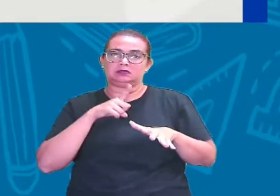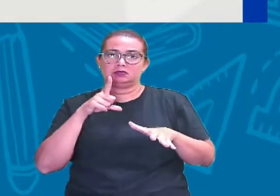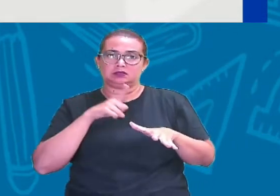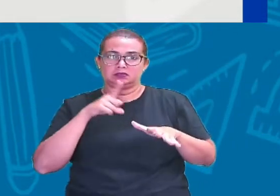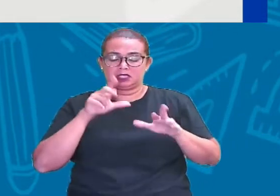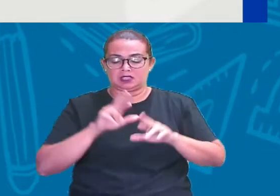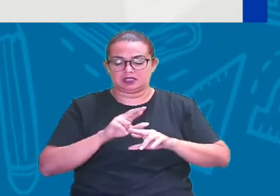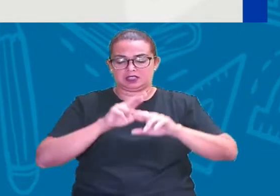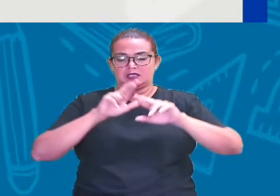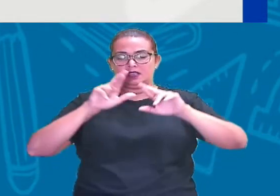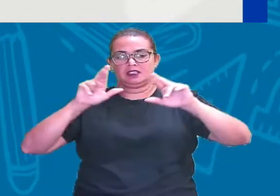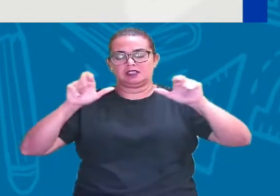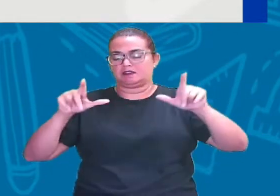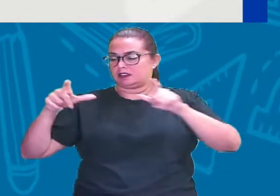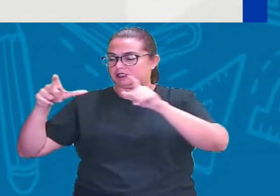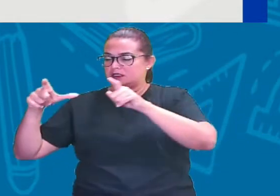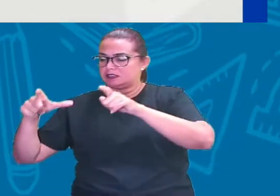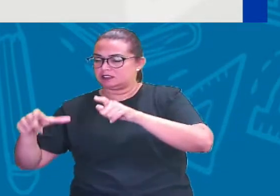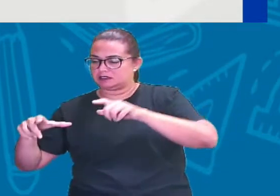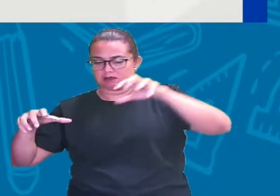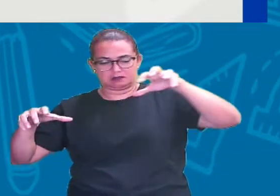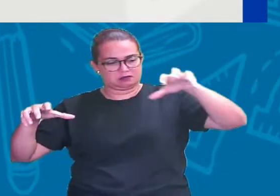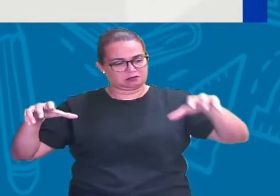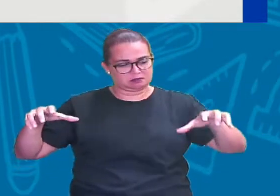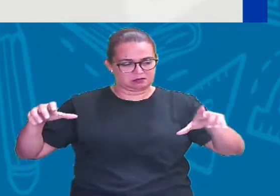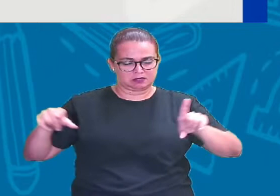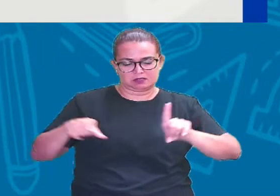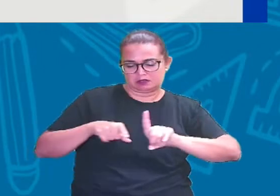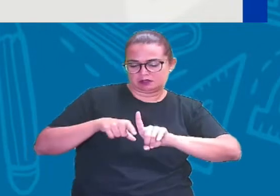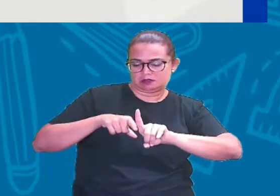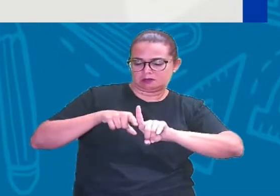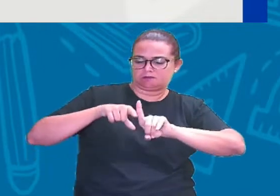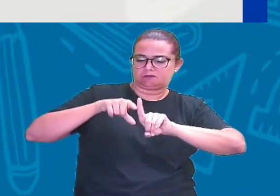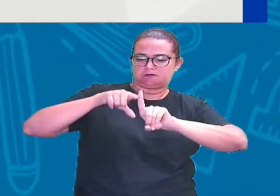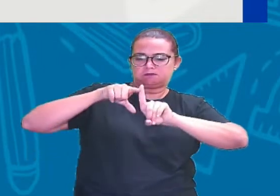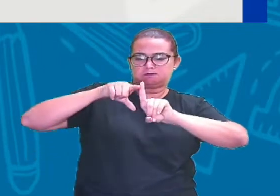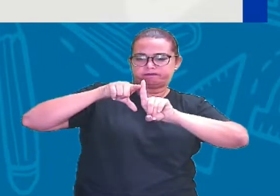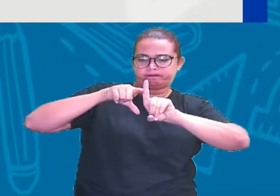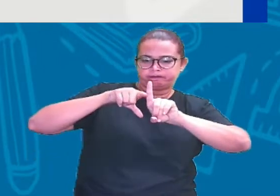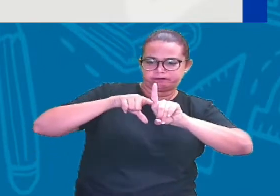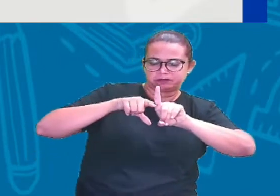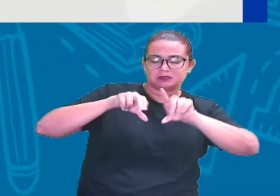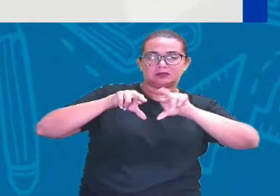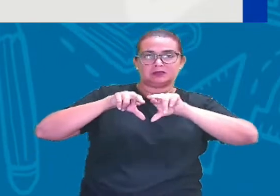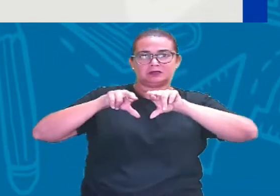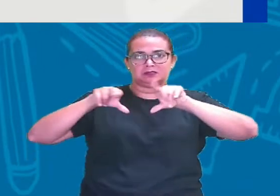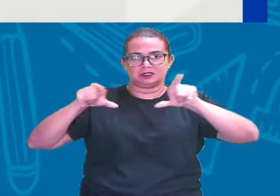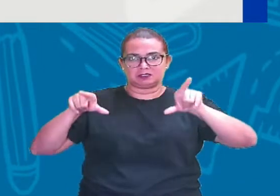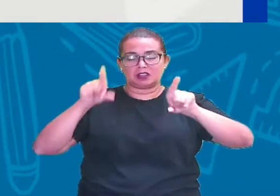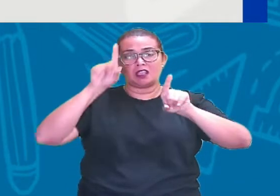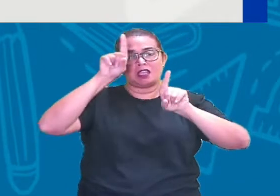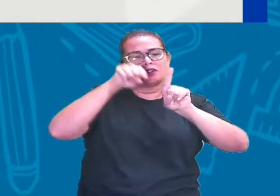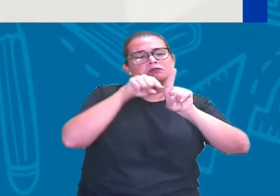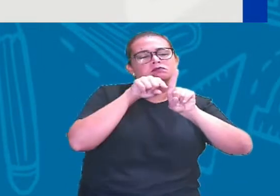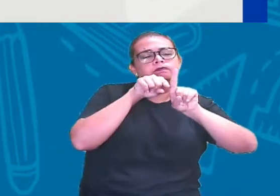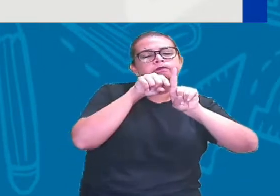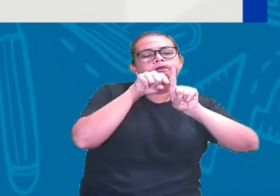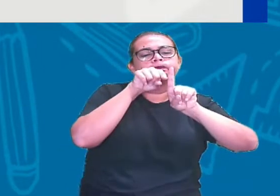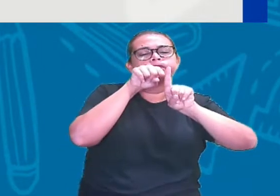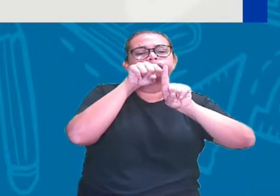temperatura entre os pontos, ok? Então isso aí é propagação de calor, ok? O que mais,